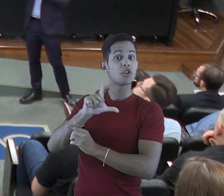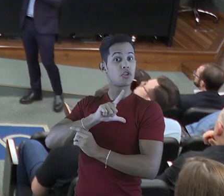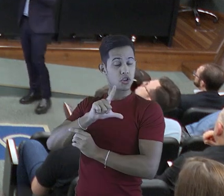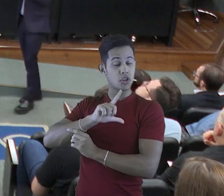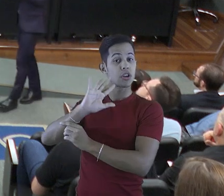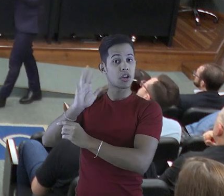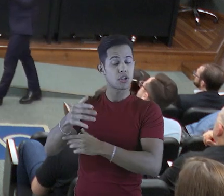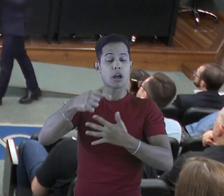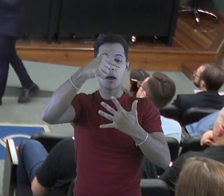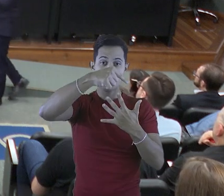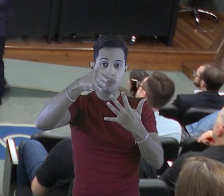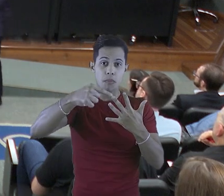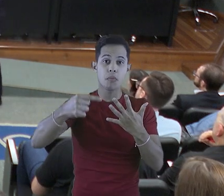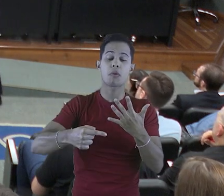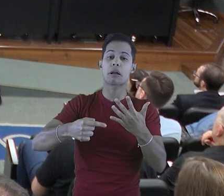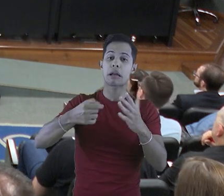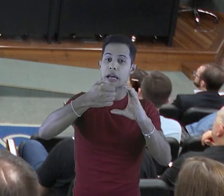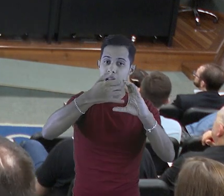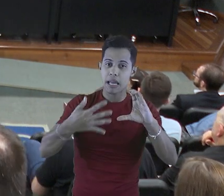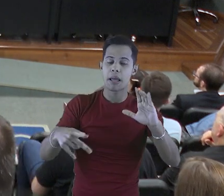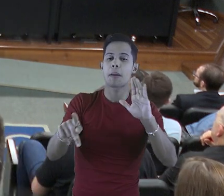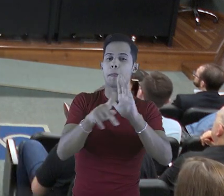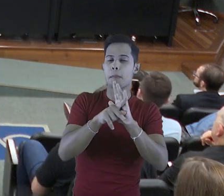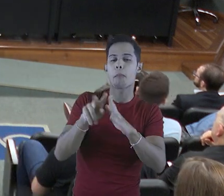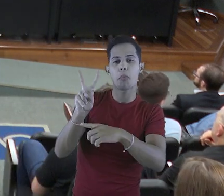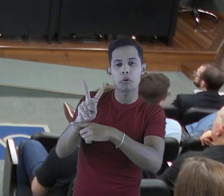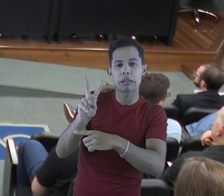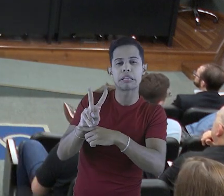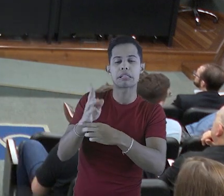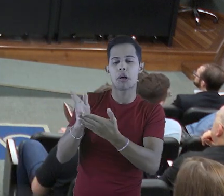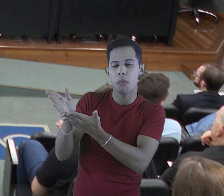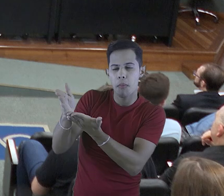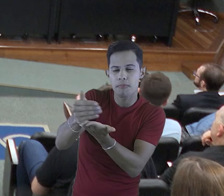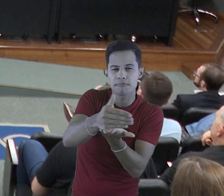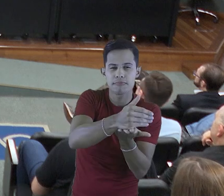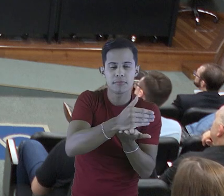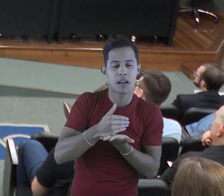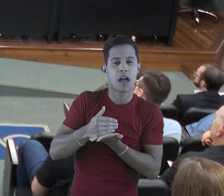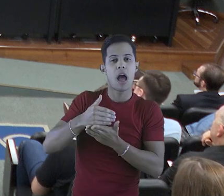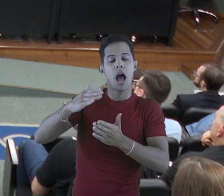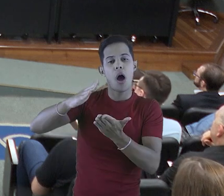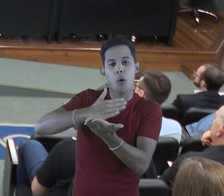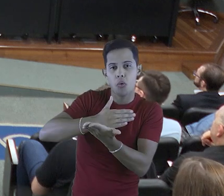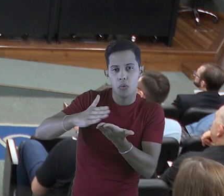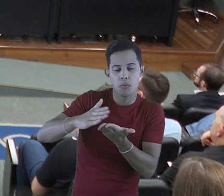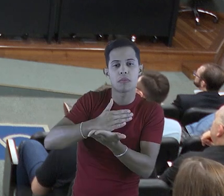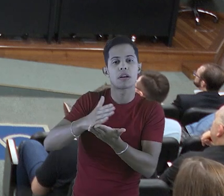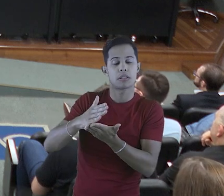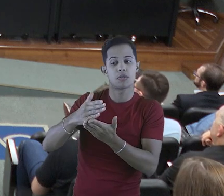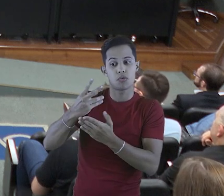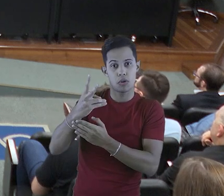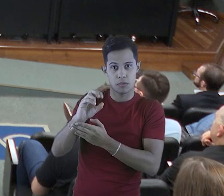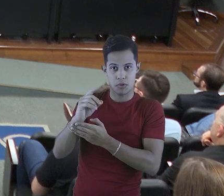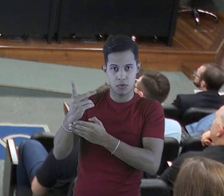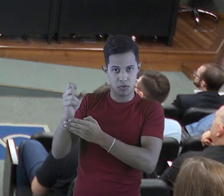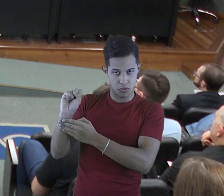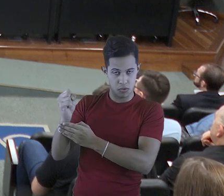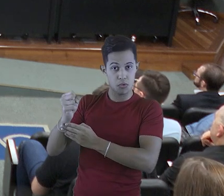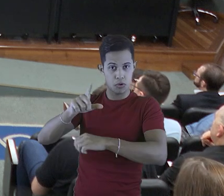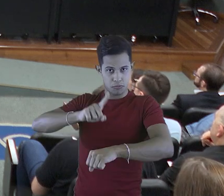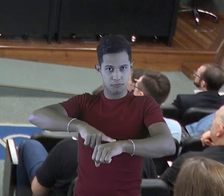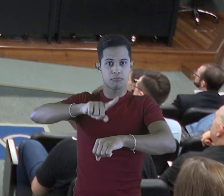aspectos e mecanismos de proteção de dados. A gente já deveria. Algumas questões eram autoaplicáveis desde 2018, mas,